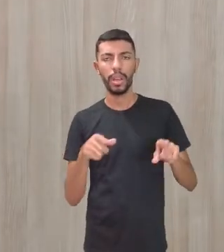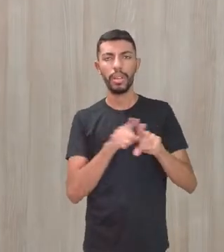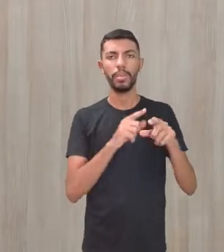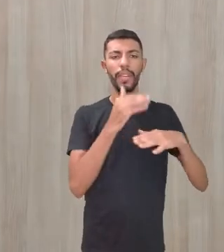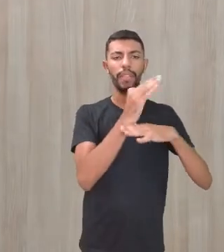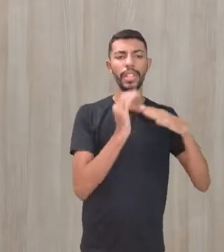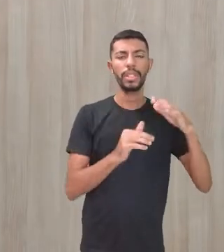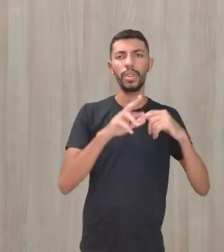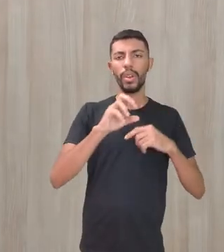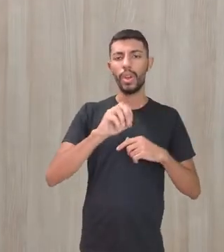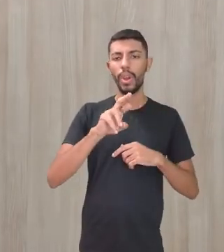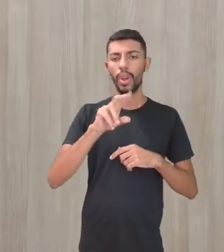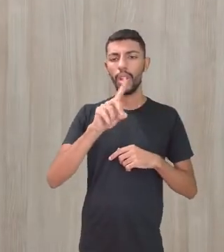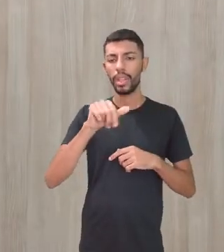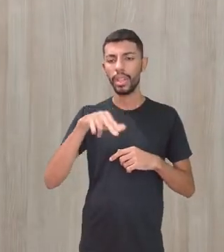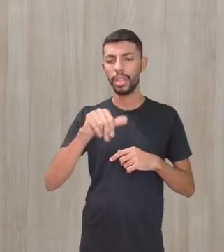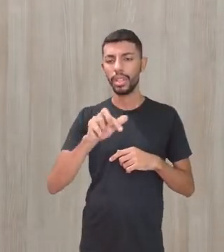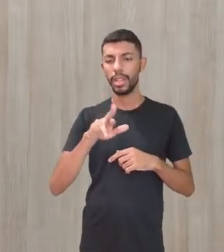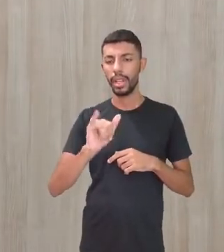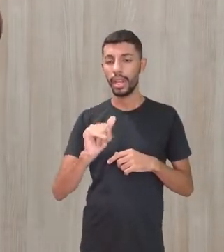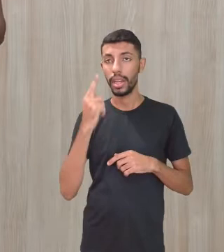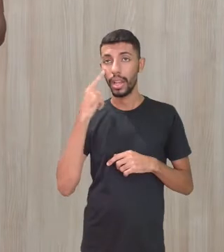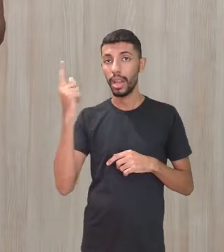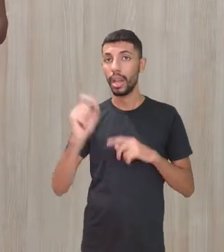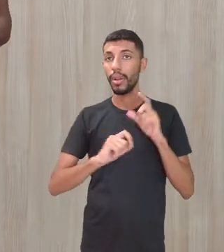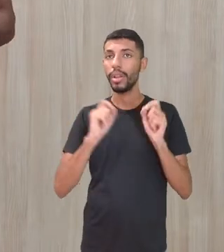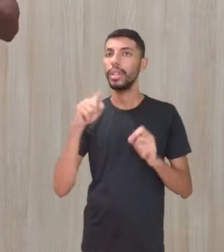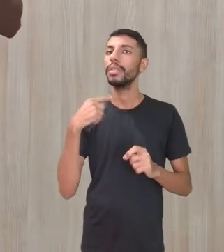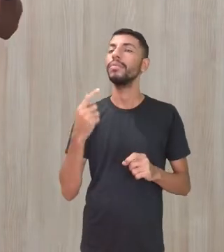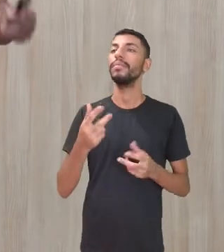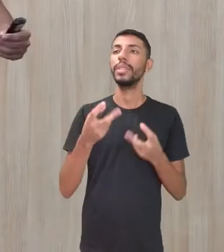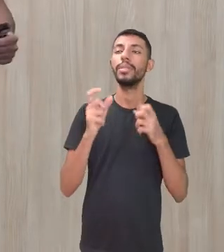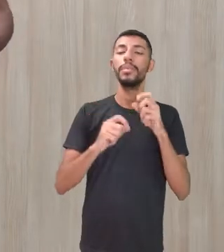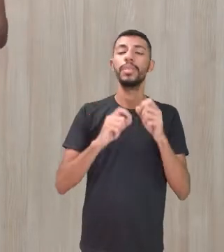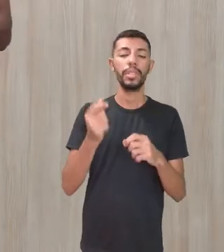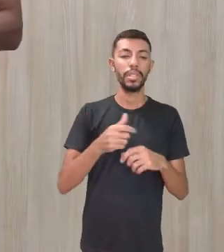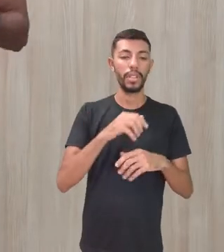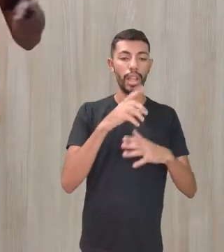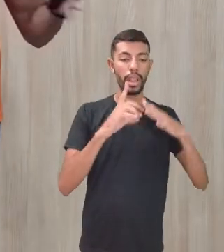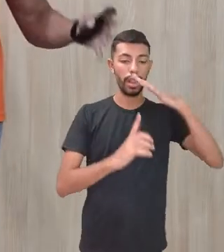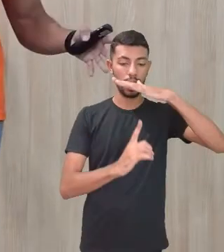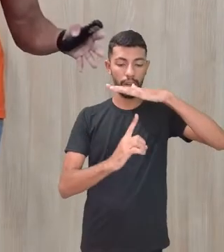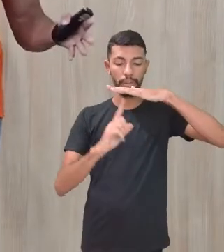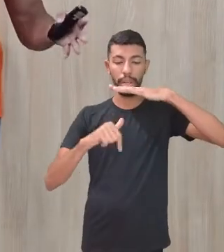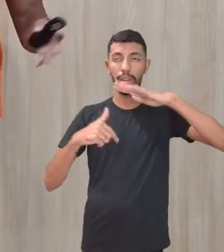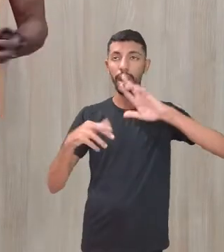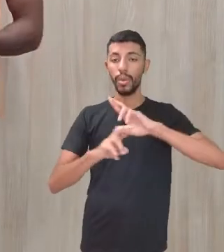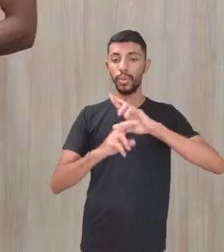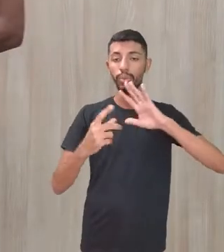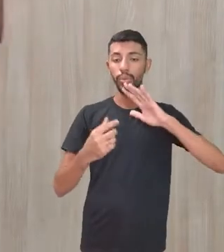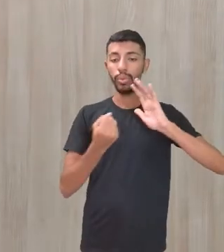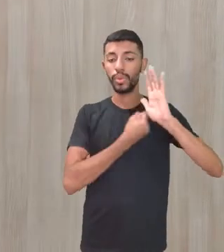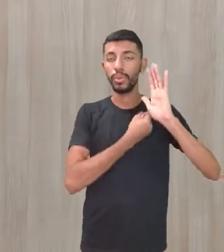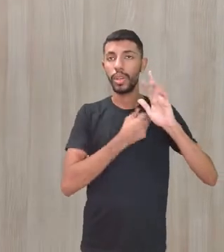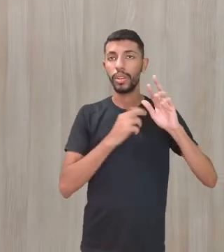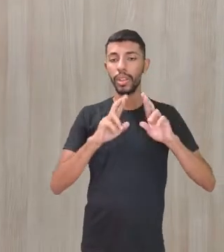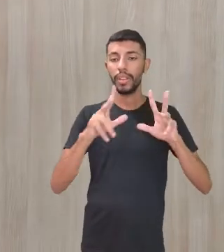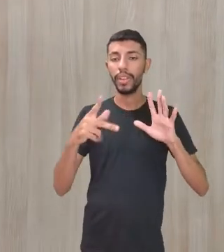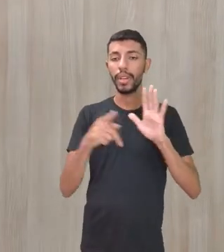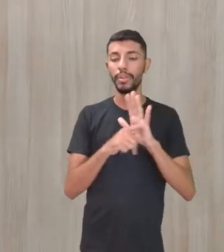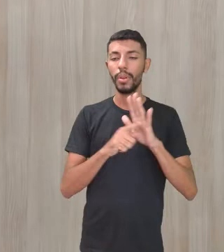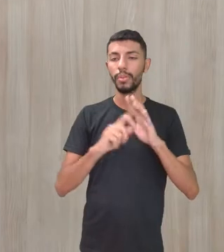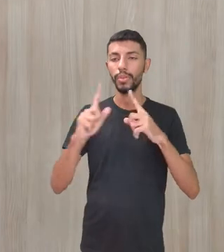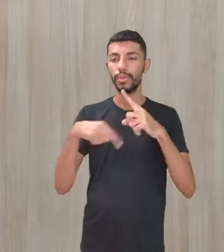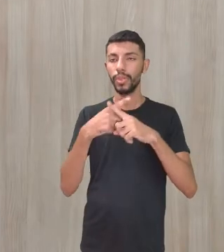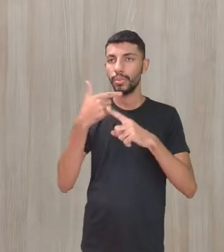ordinária, a gente tem que o denominador é um número diferente de um múltiplo de 10. E fração